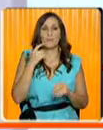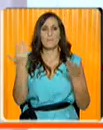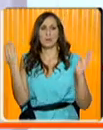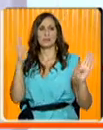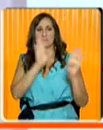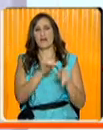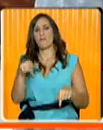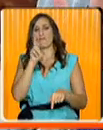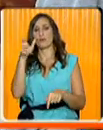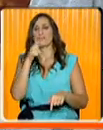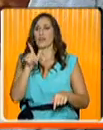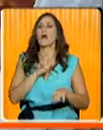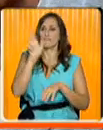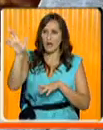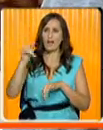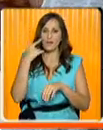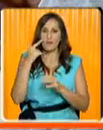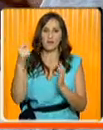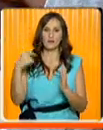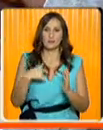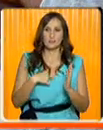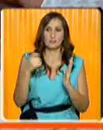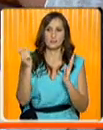com a porta, vou ali ao café. Tudo bem, só que fica aqui.